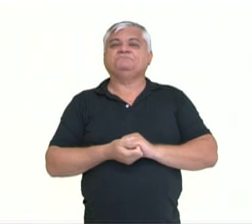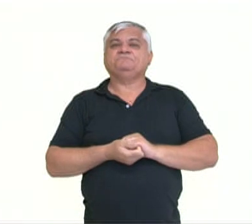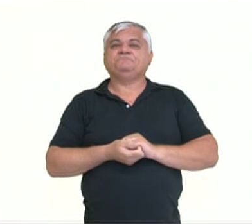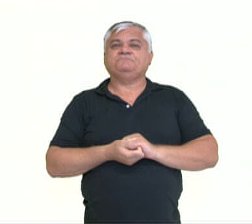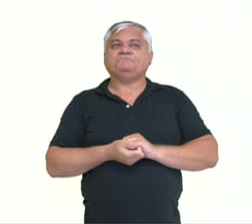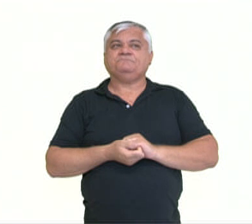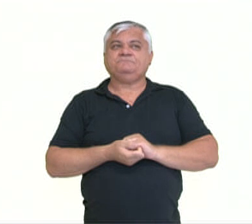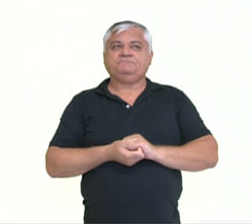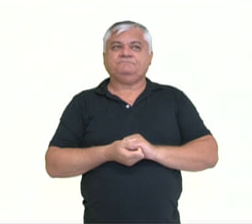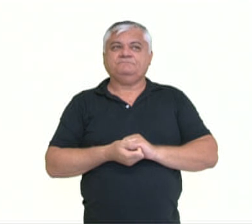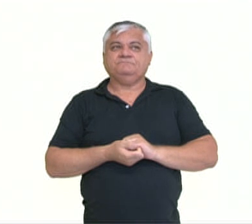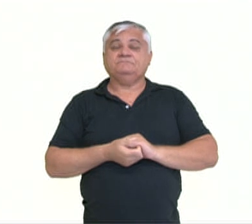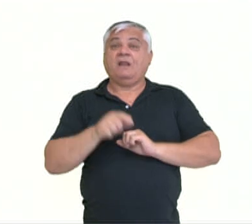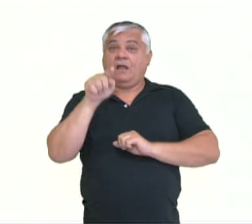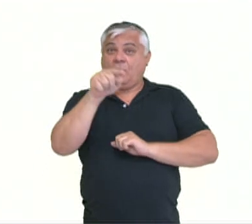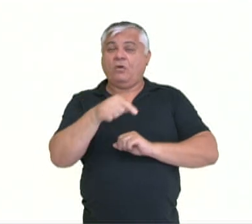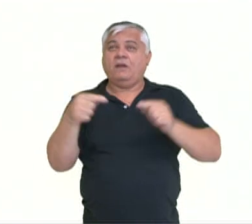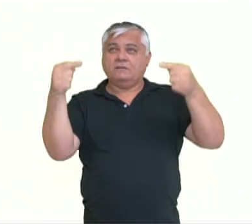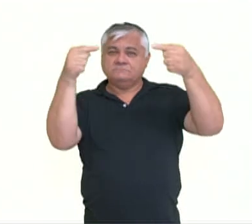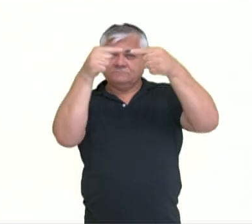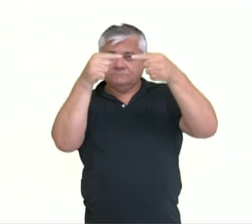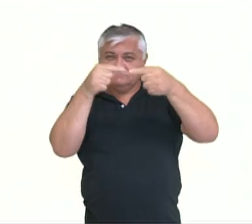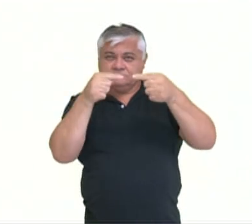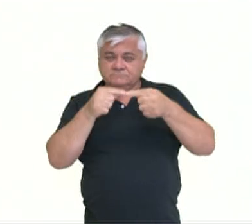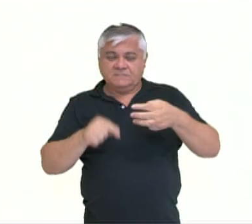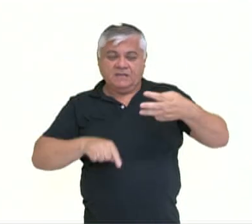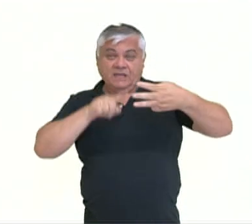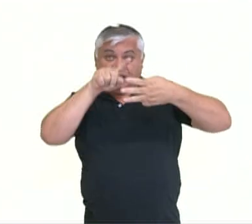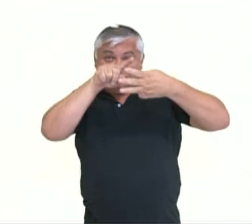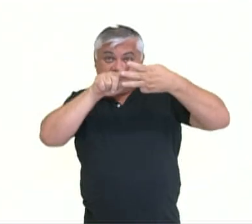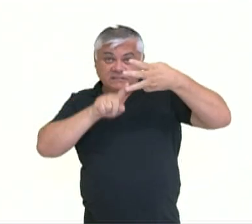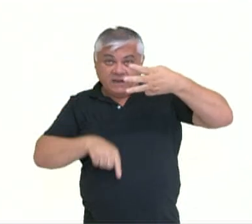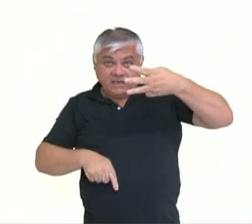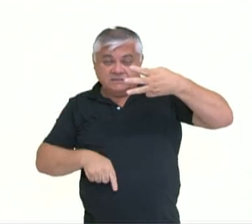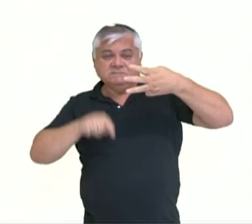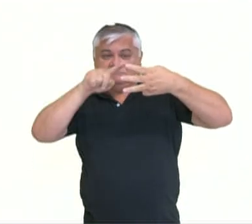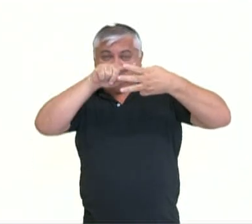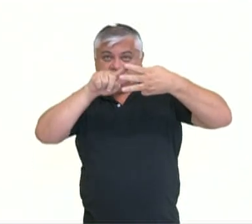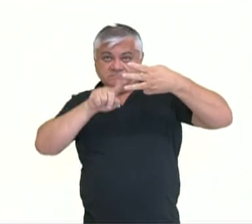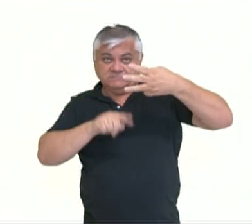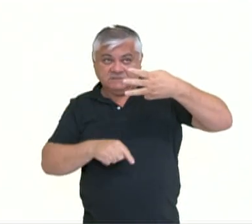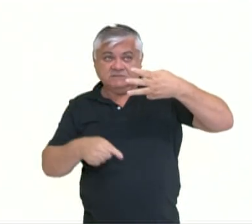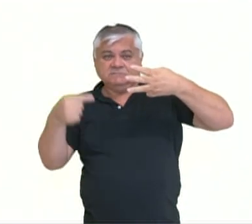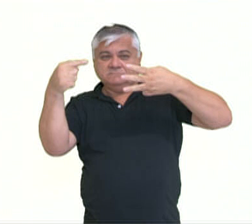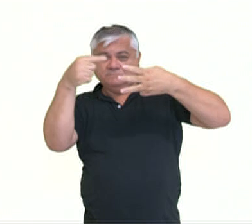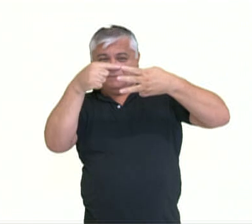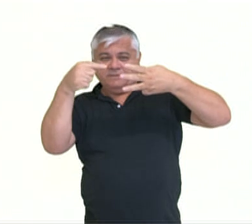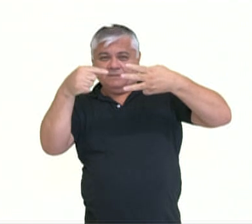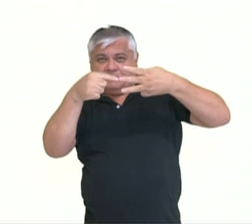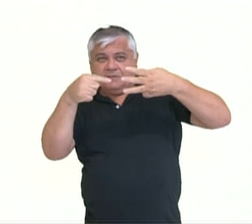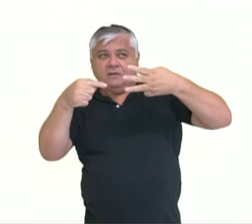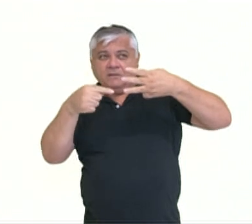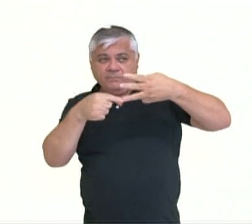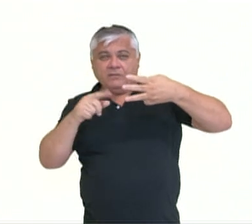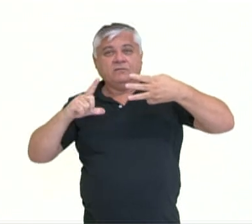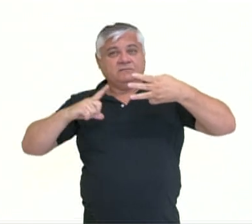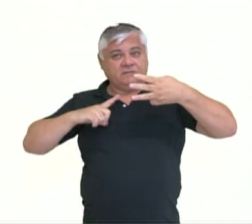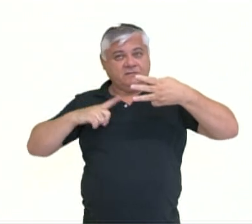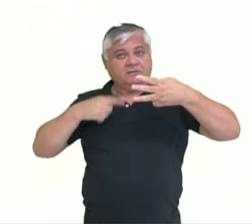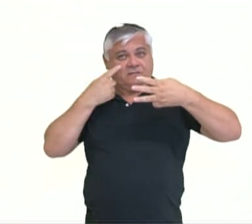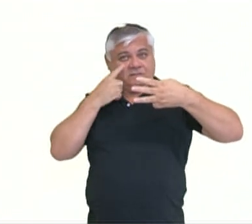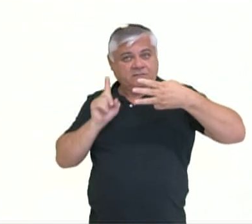seguinte. Elige uma das 3 fotos abaixo, né? Mira aí, perceba que nós